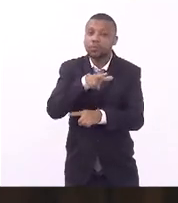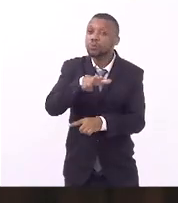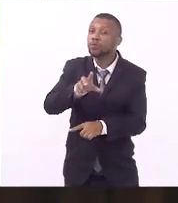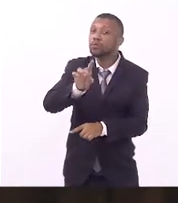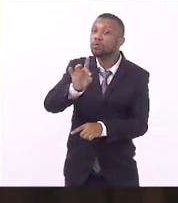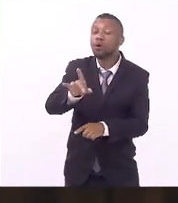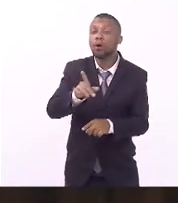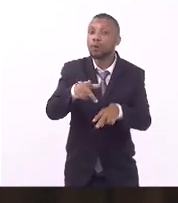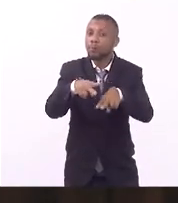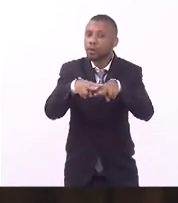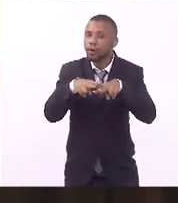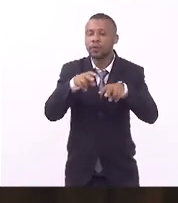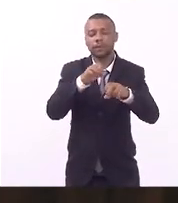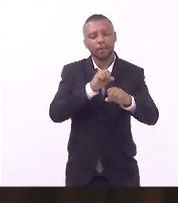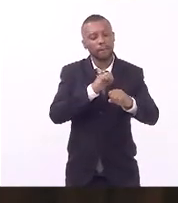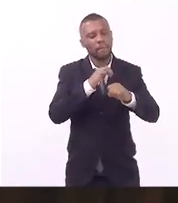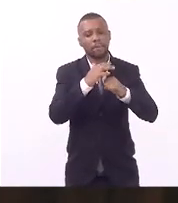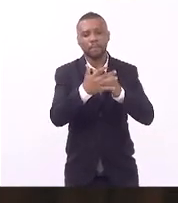né?